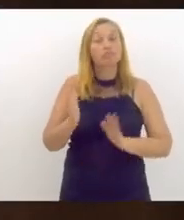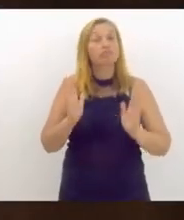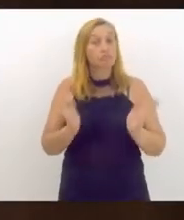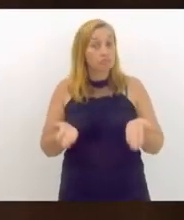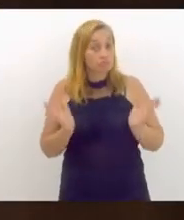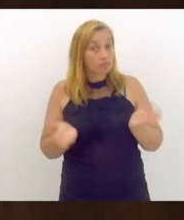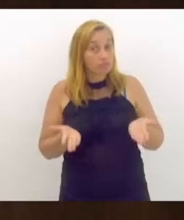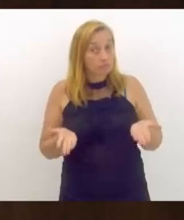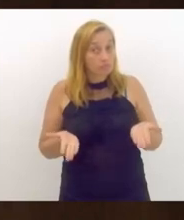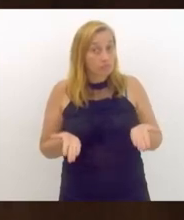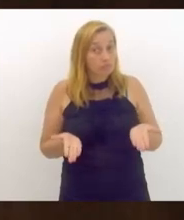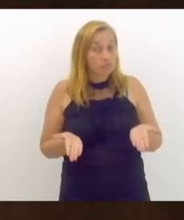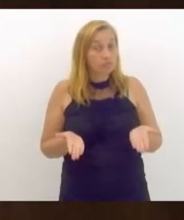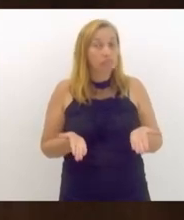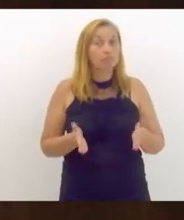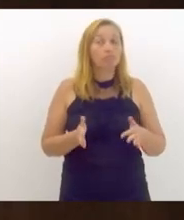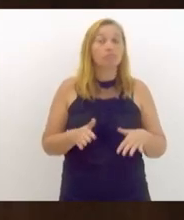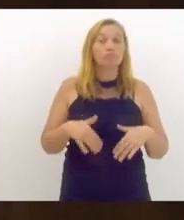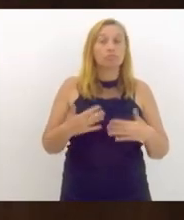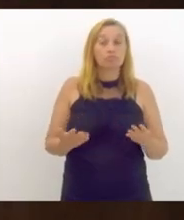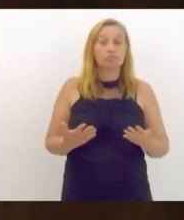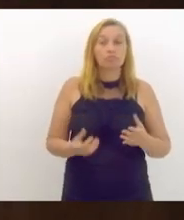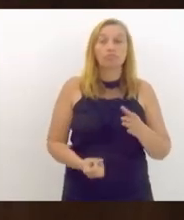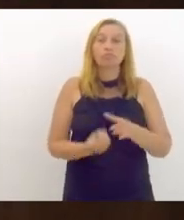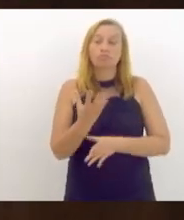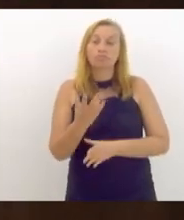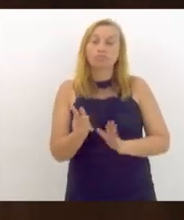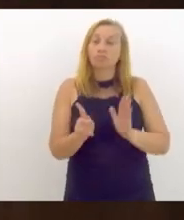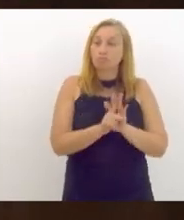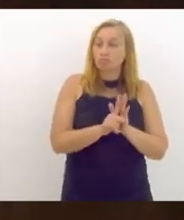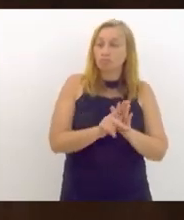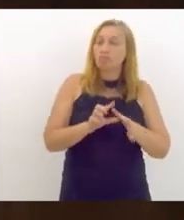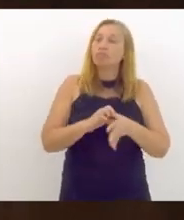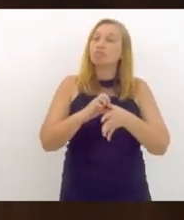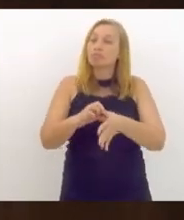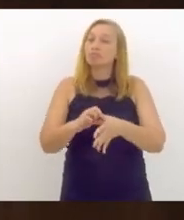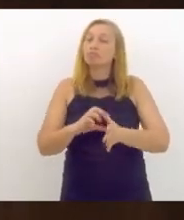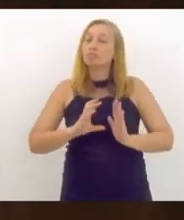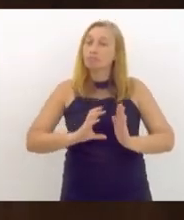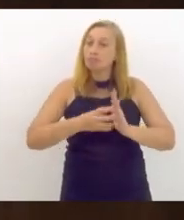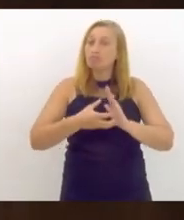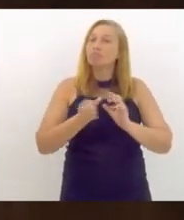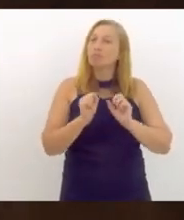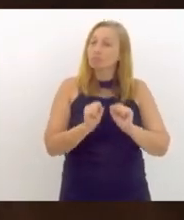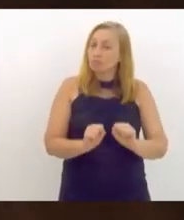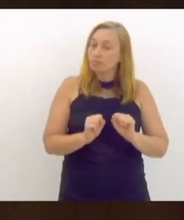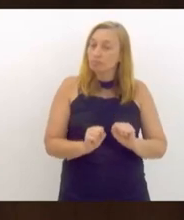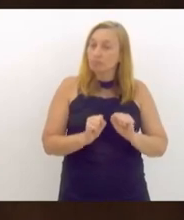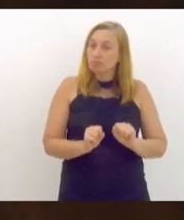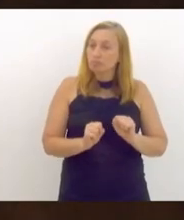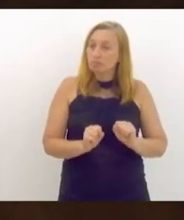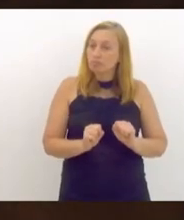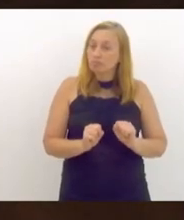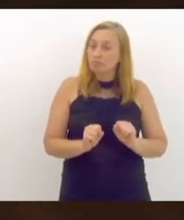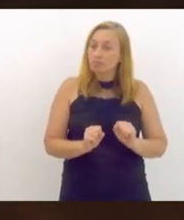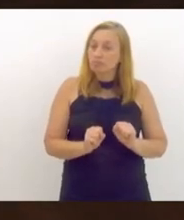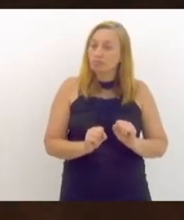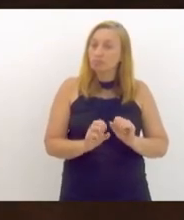Agora, o autor do projeto, ou um líder de partido... pode pegar uma